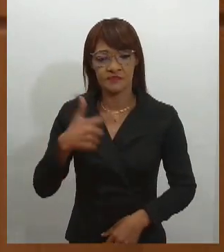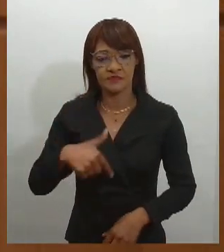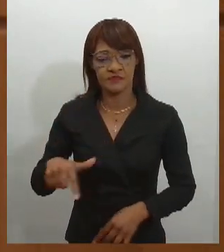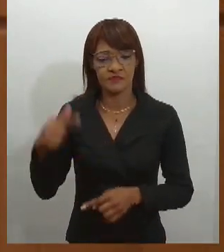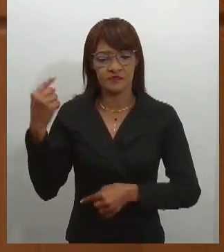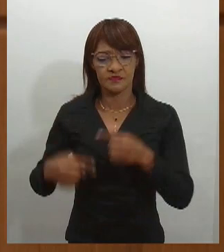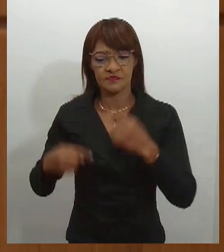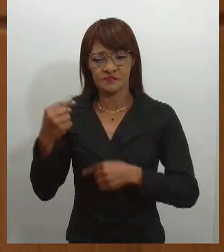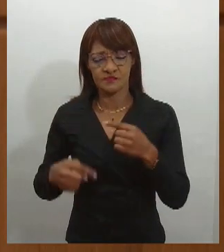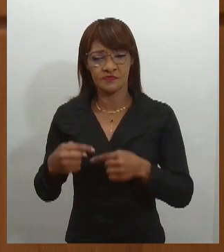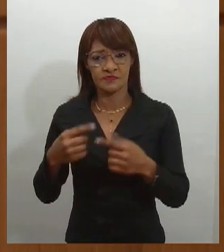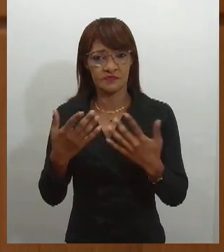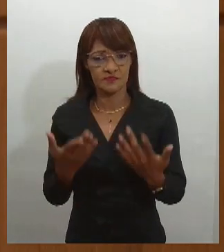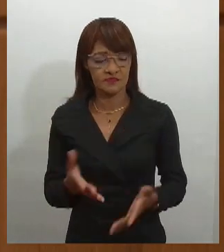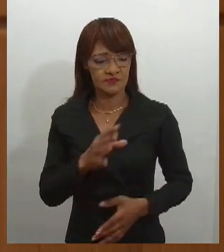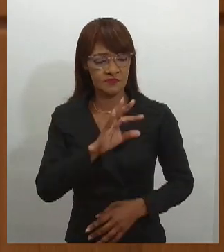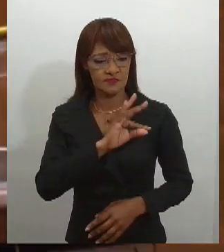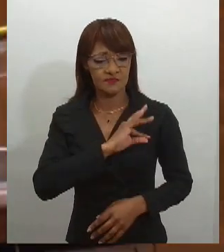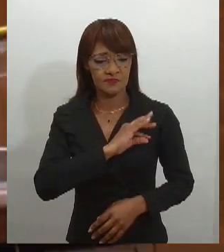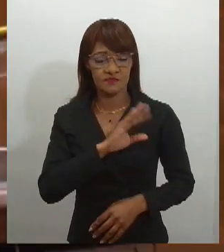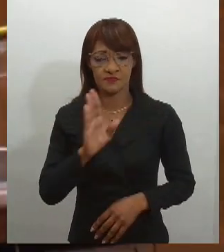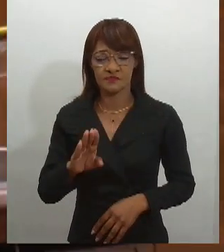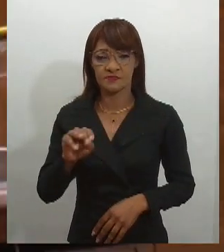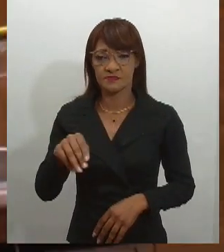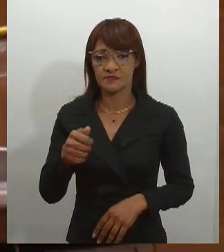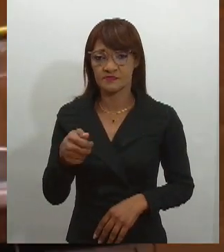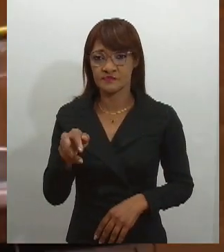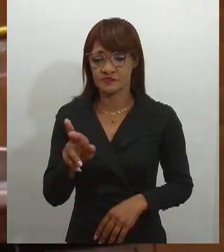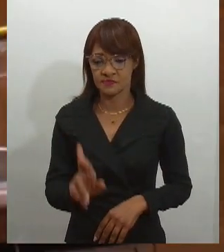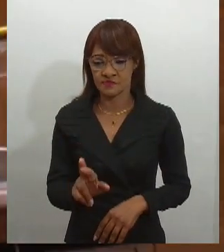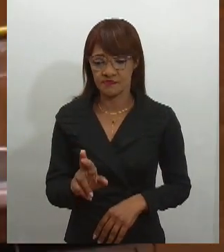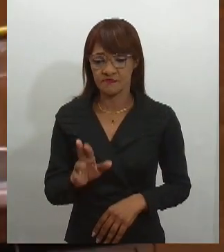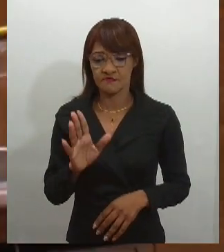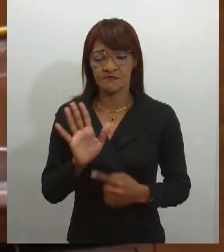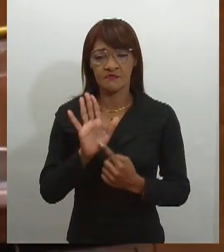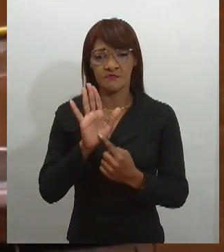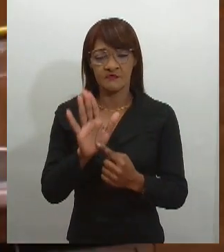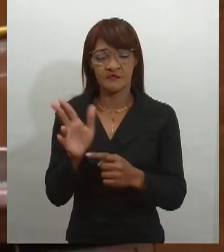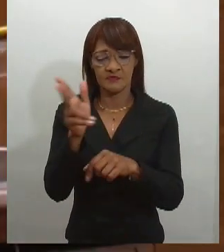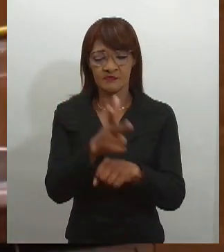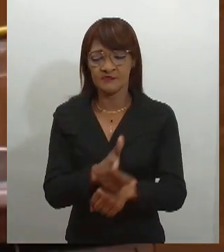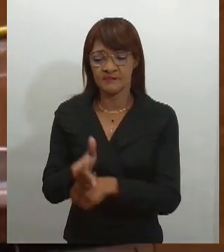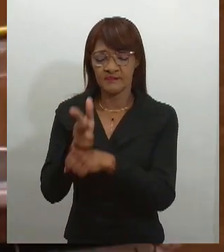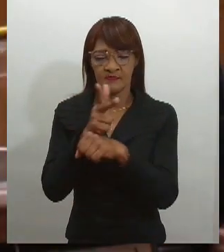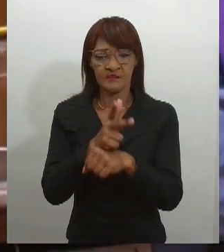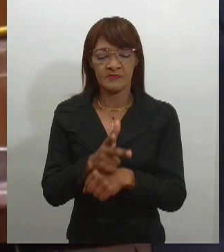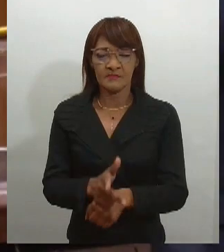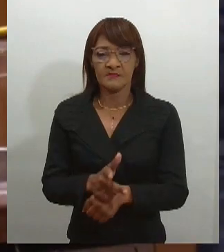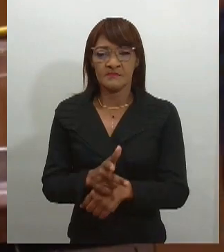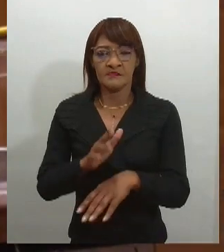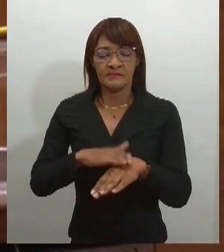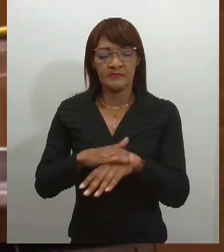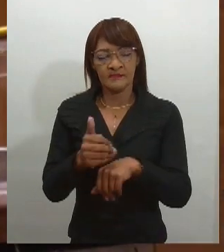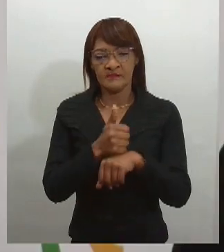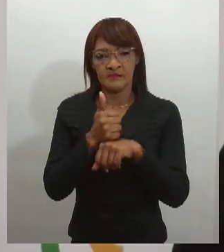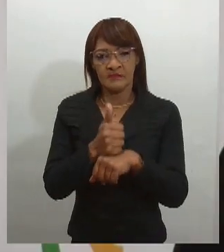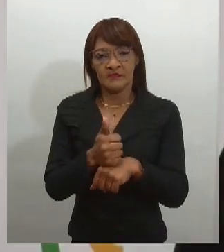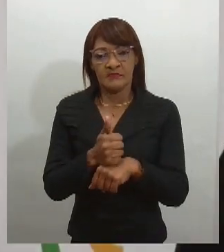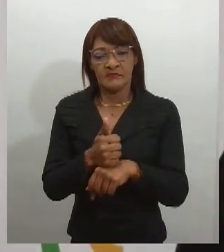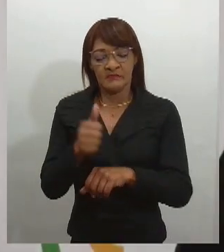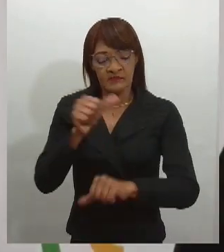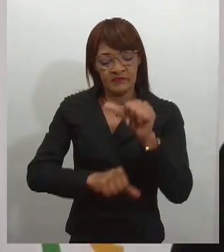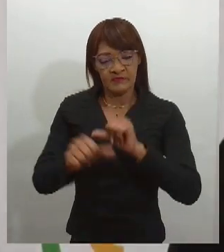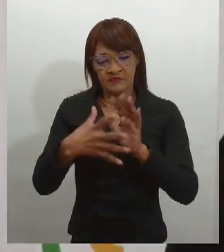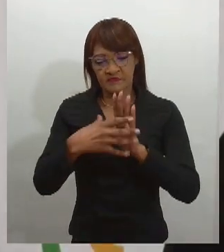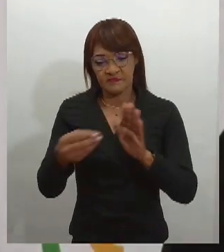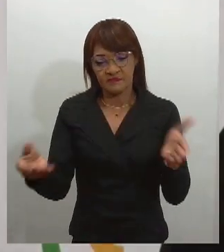desmilitarização da Polícia Militar. A parlamentar apresentou um vídeo onde especialistas defendem a mudança do modelo atual. Esse